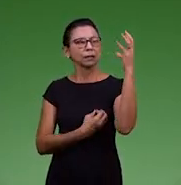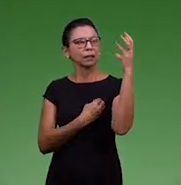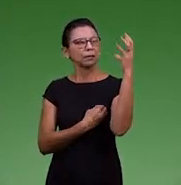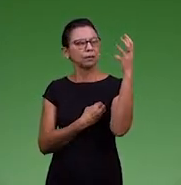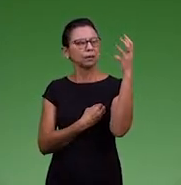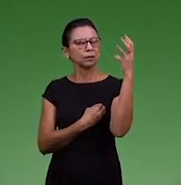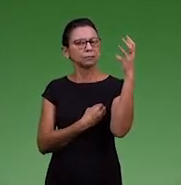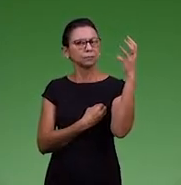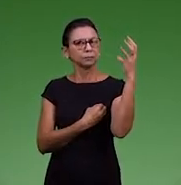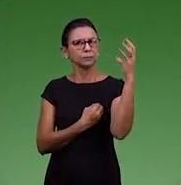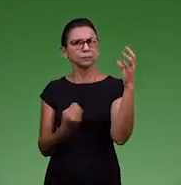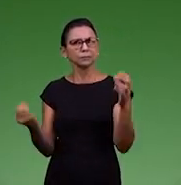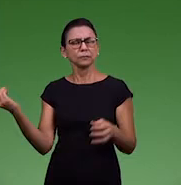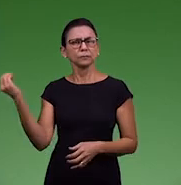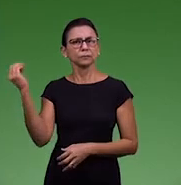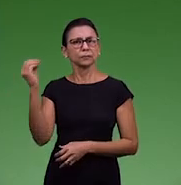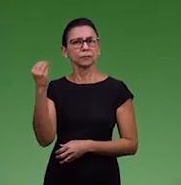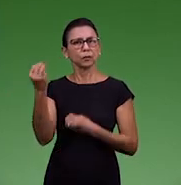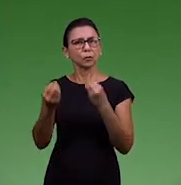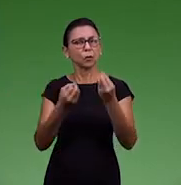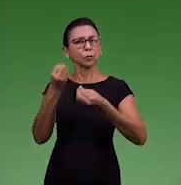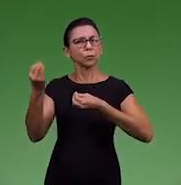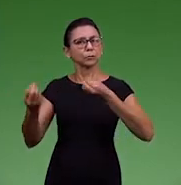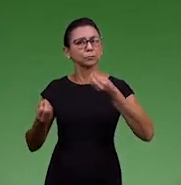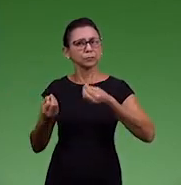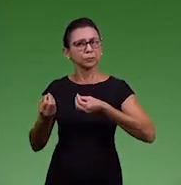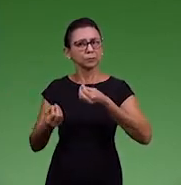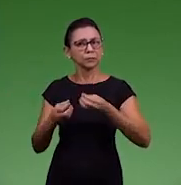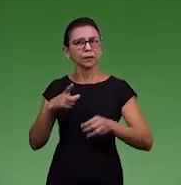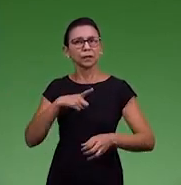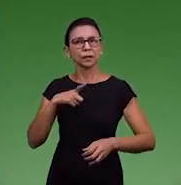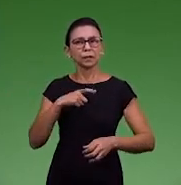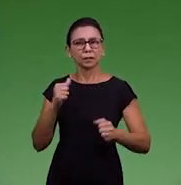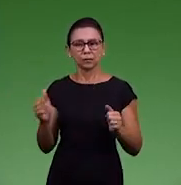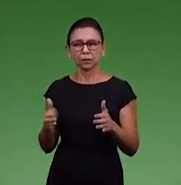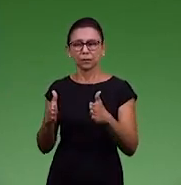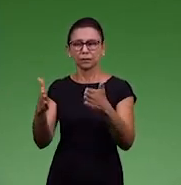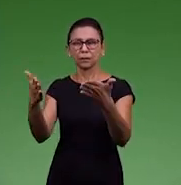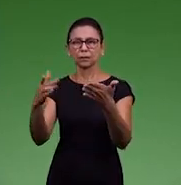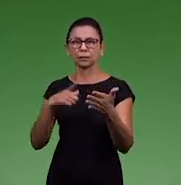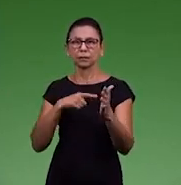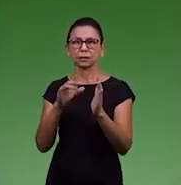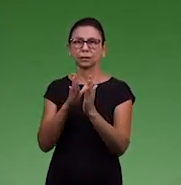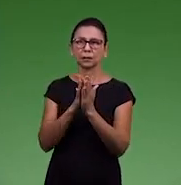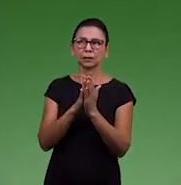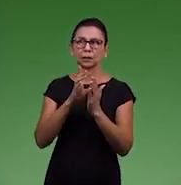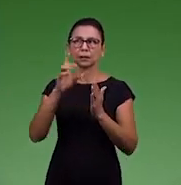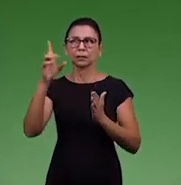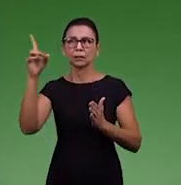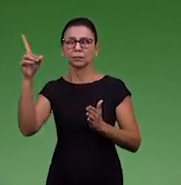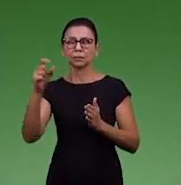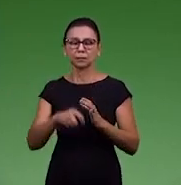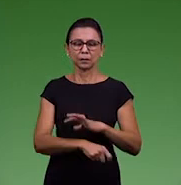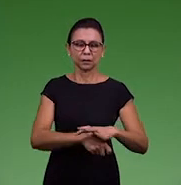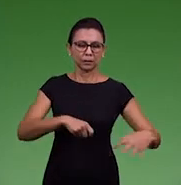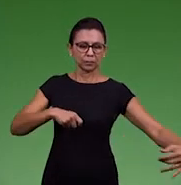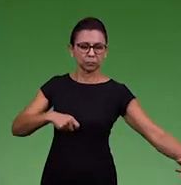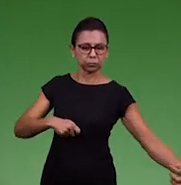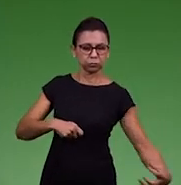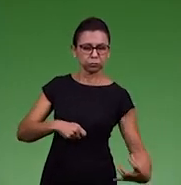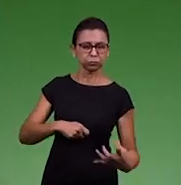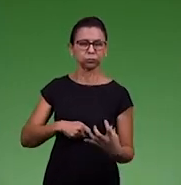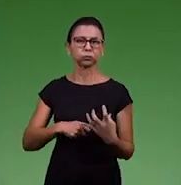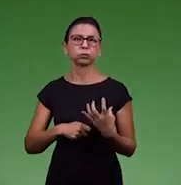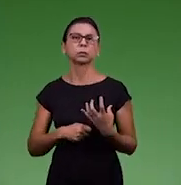vida, voltar para o jardim, ele tem o caminho, ele tem a palavra, a espada, e ele tem o fogo, que é a ação da